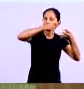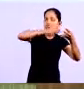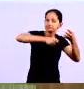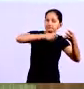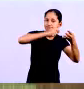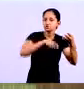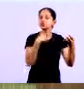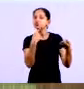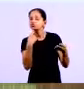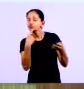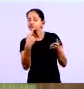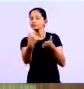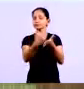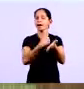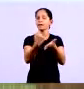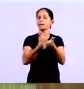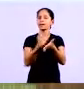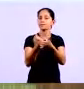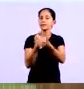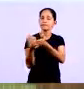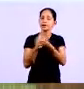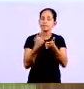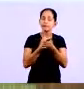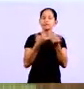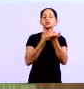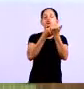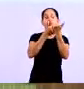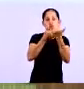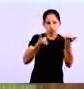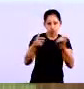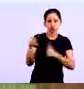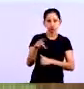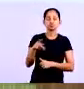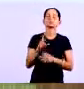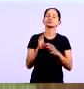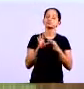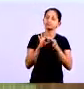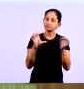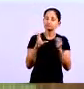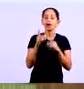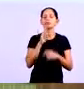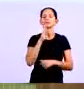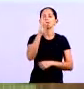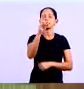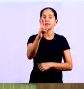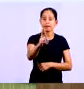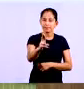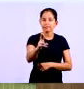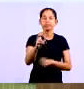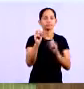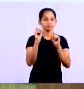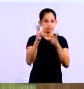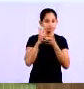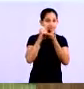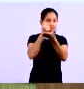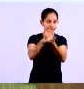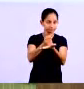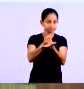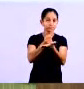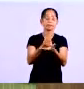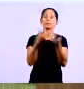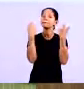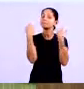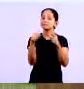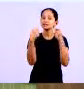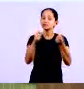as dúvidas, ok? Passa as dúvidas para os tutores entram em contato com a gente dá o suporte que for necessário. Mas a gente tem